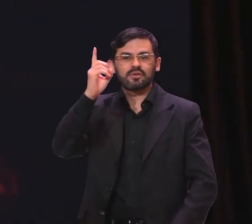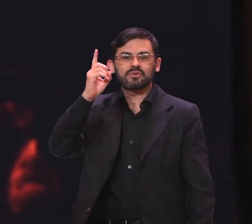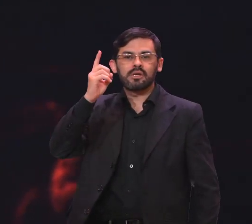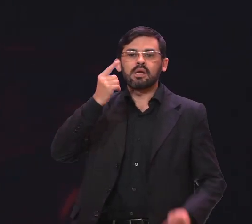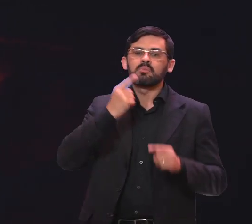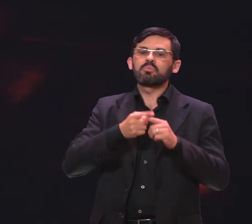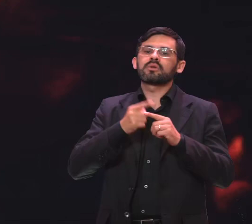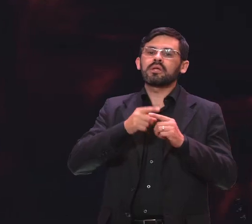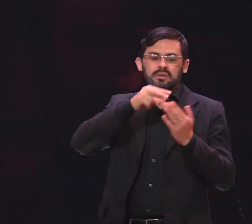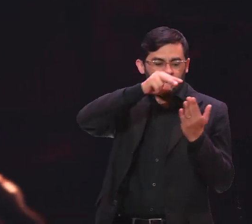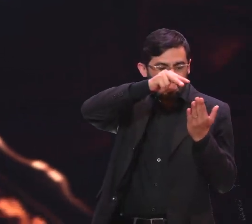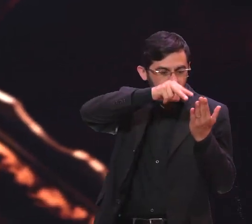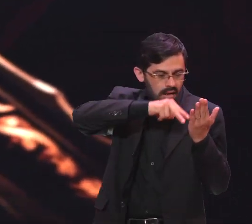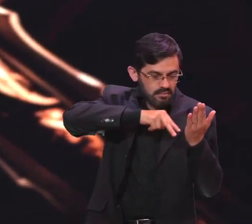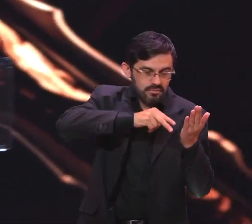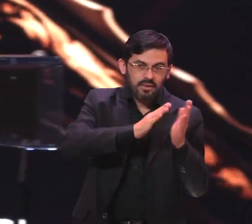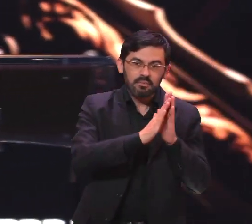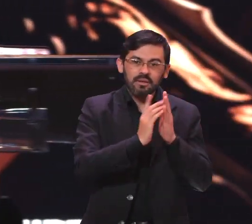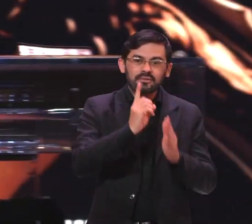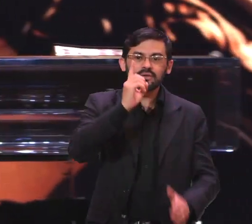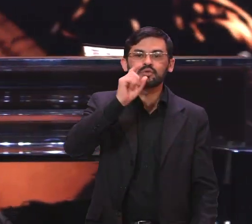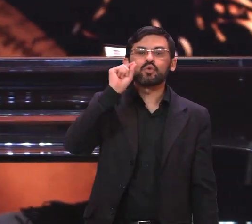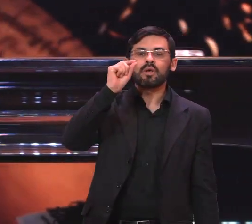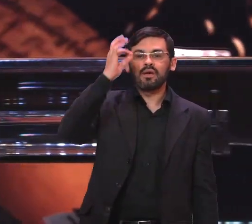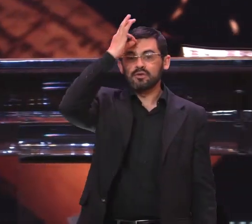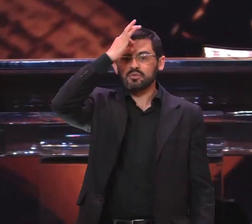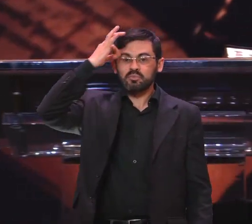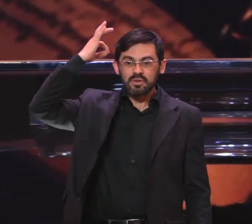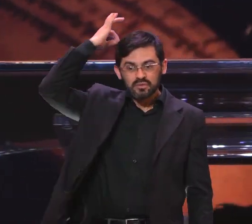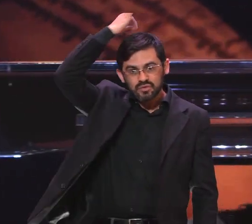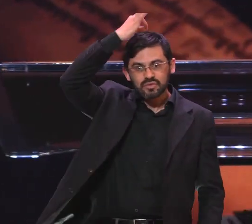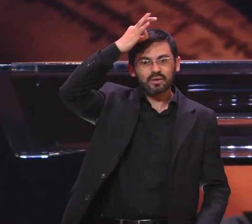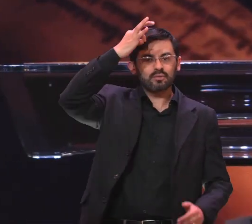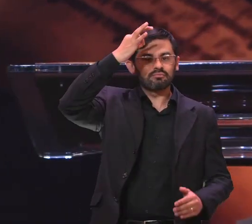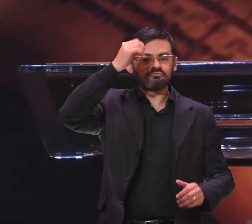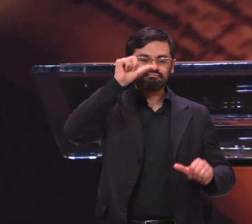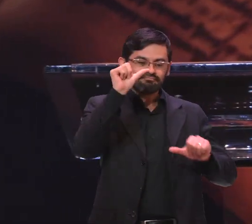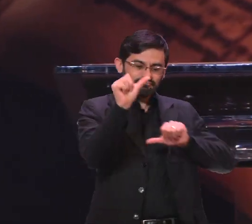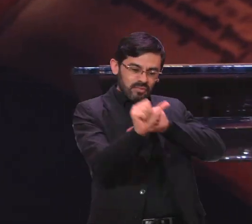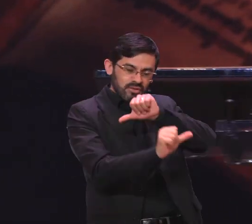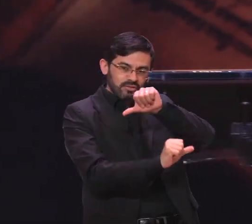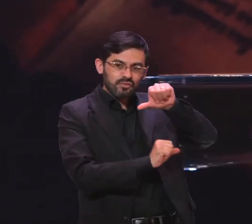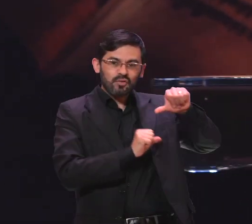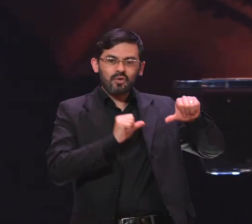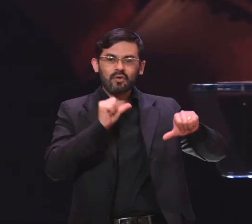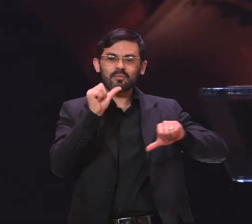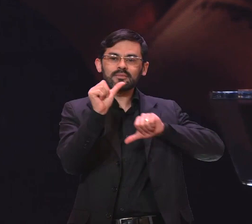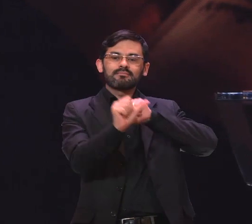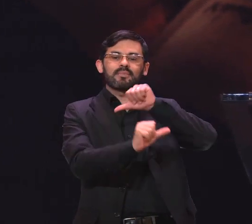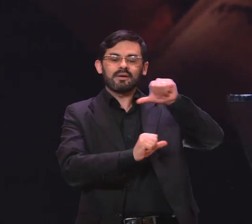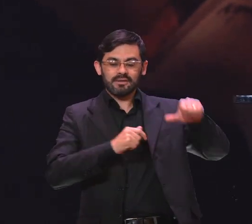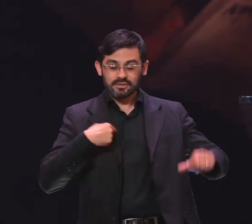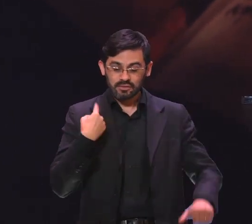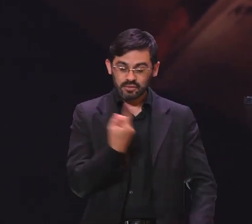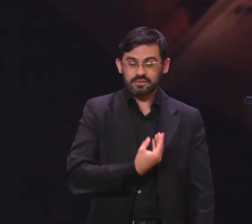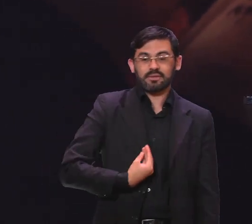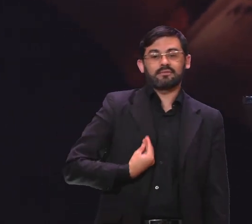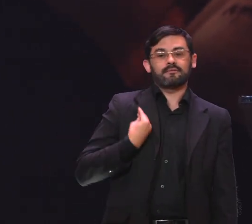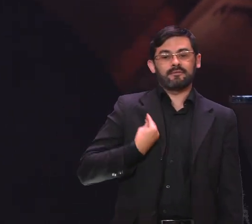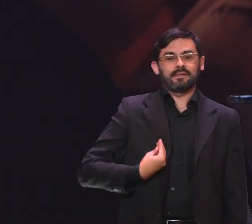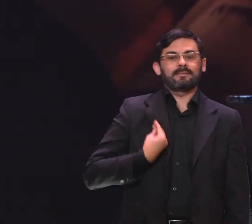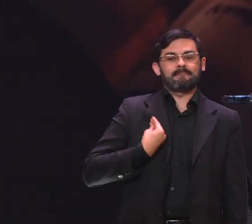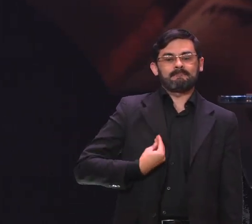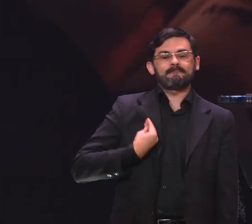enquanto lemos a palavra, o Espírito interage com as Escrituras, trazendo transformações na